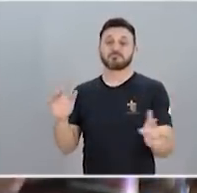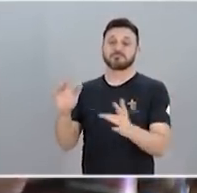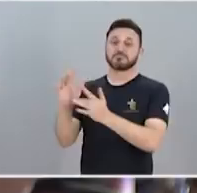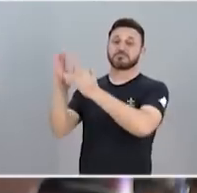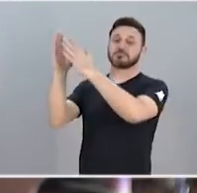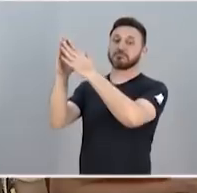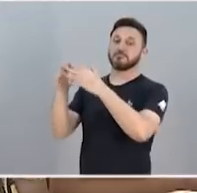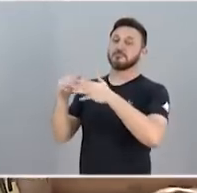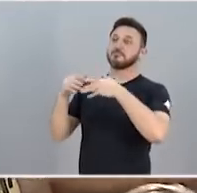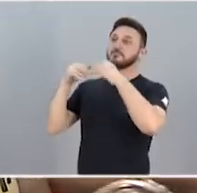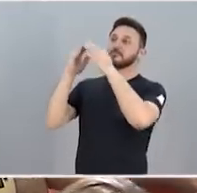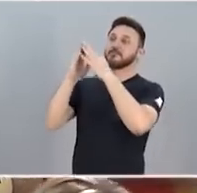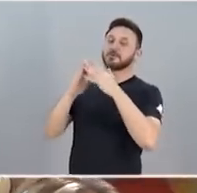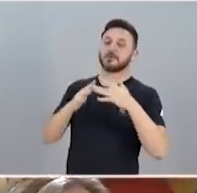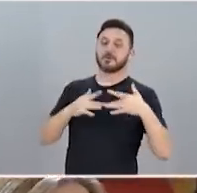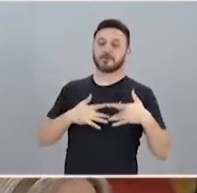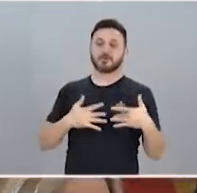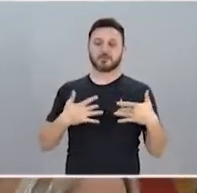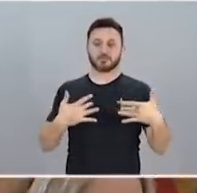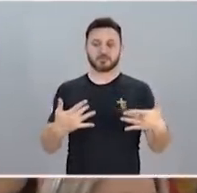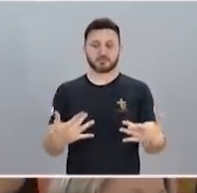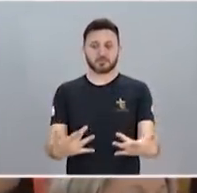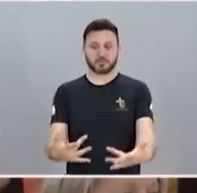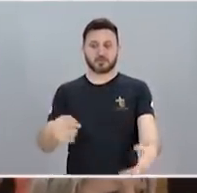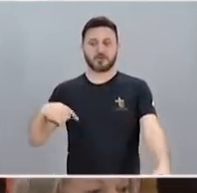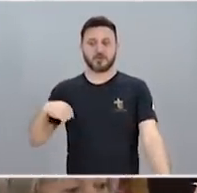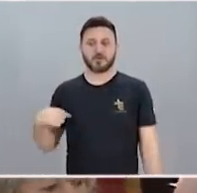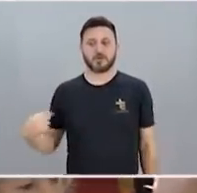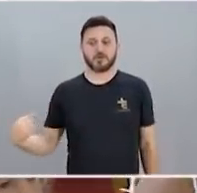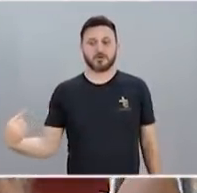Cristo, tende piedade de